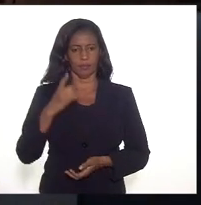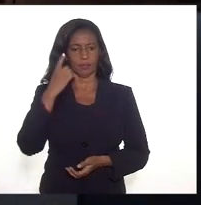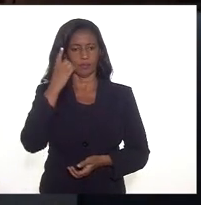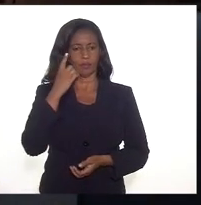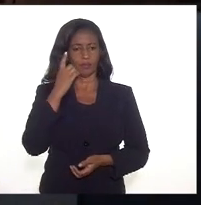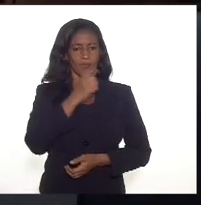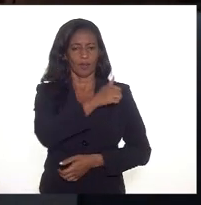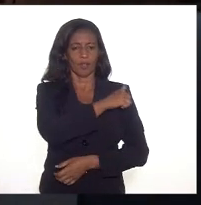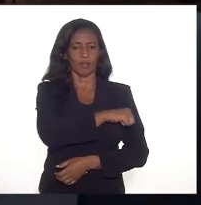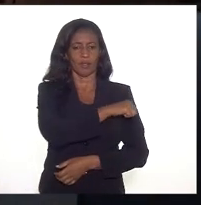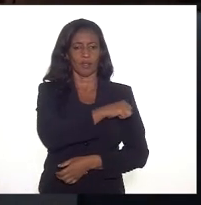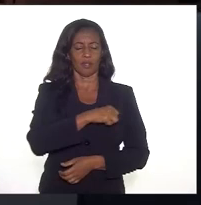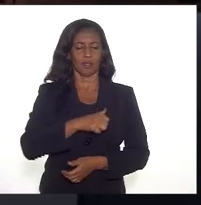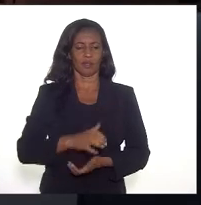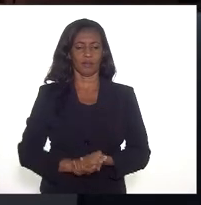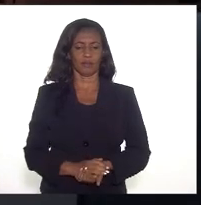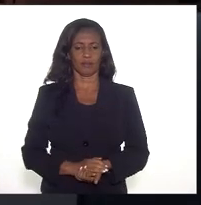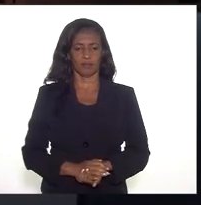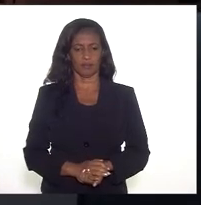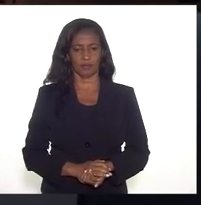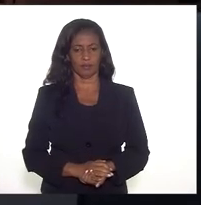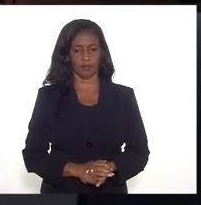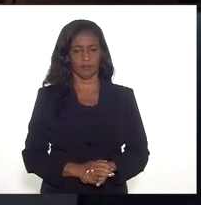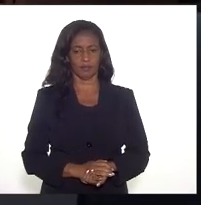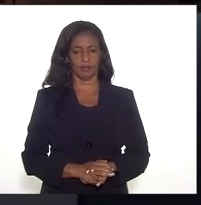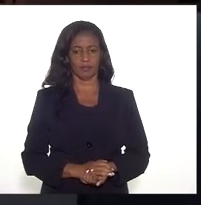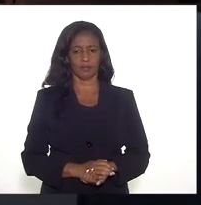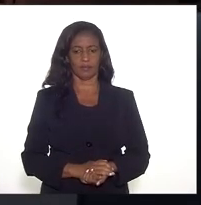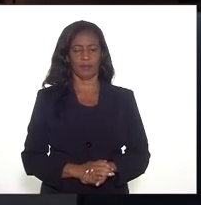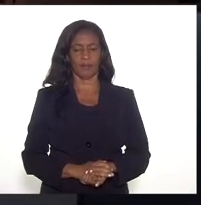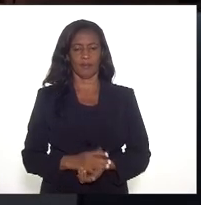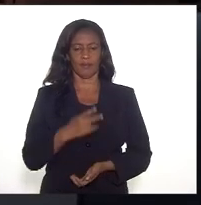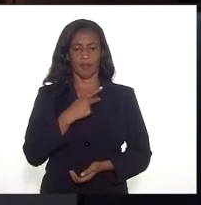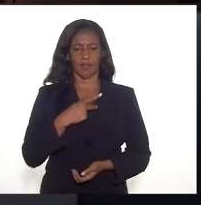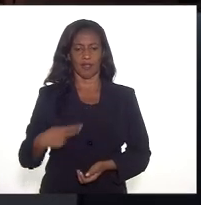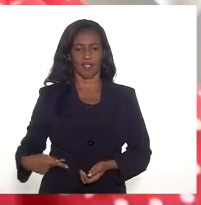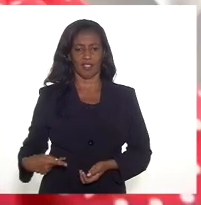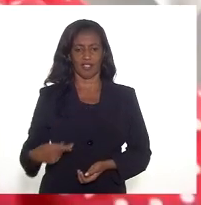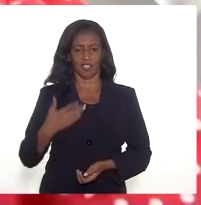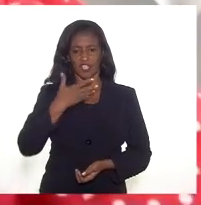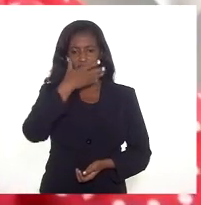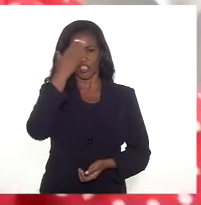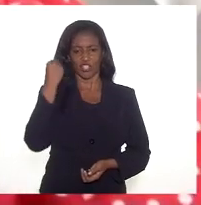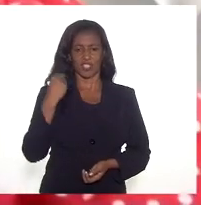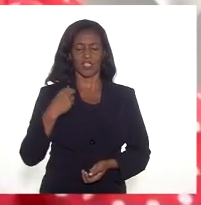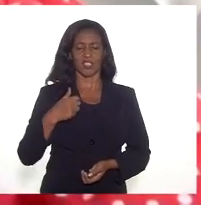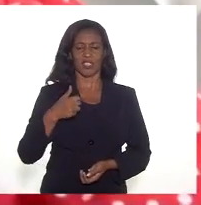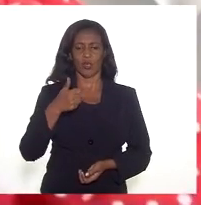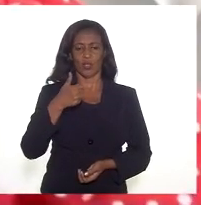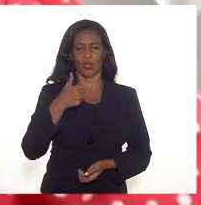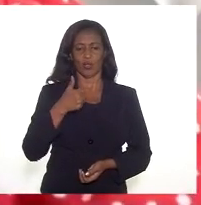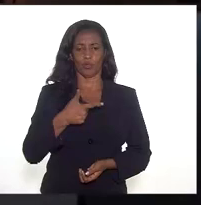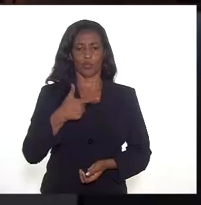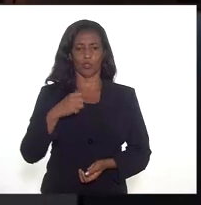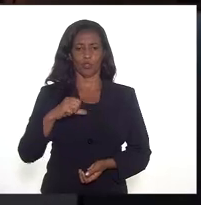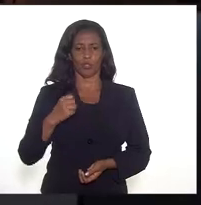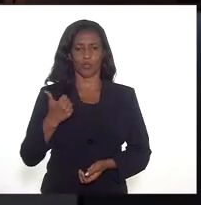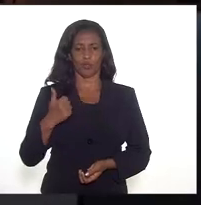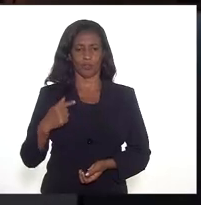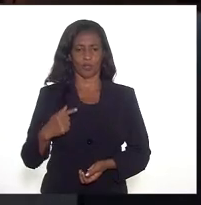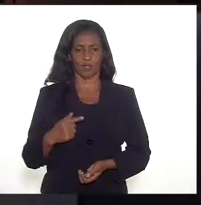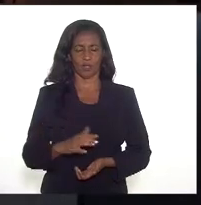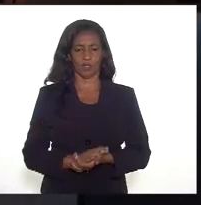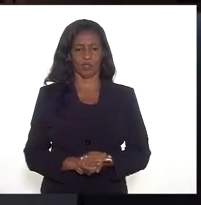enfermeira, em seguida, deputado Valdeir Carneiro. Presidente, o senhor esqueceu 2910 de 17. Mas esse tem